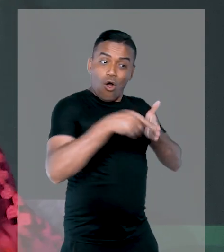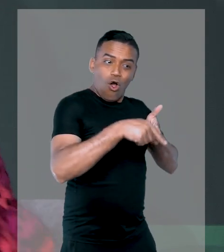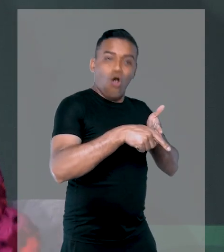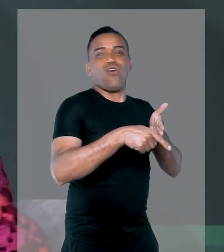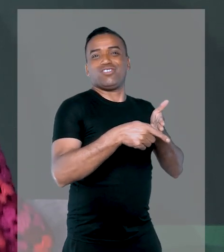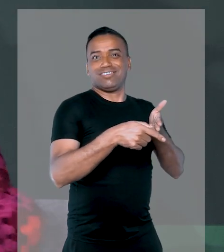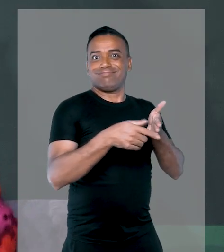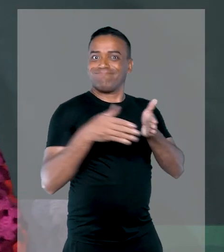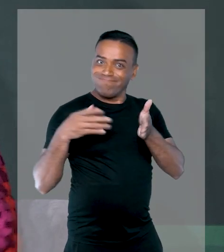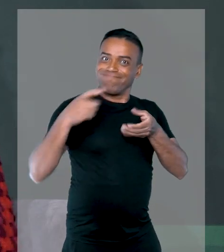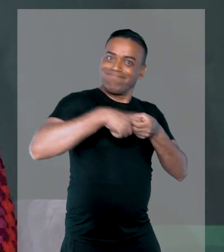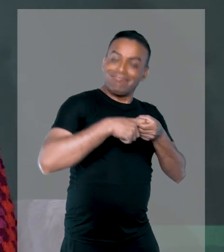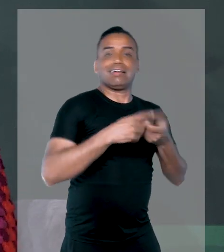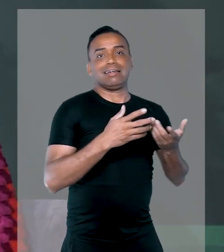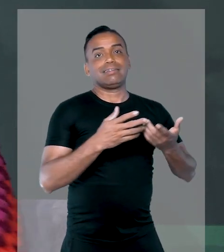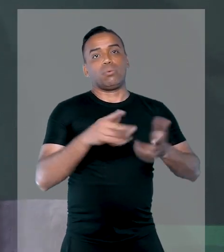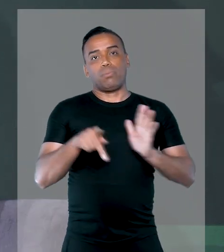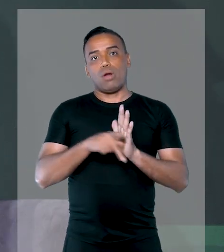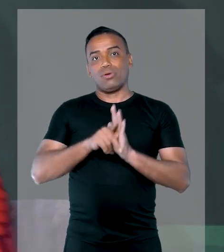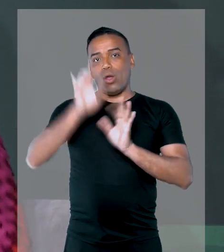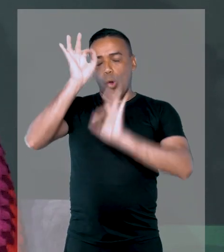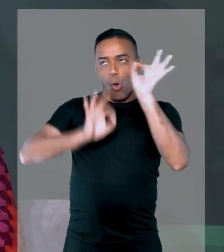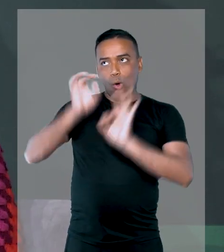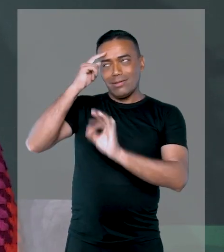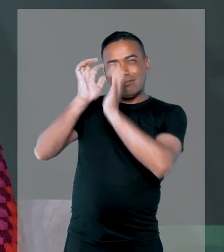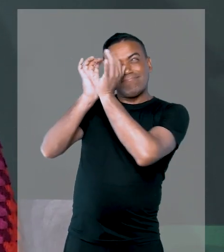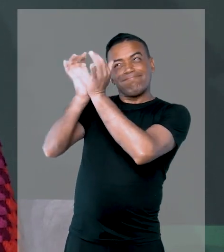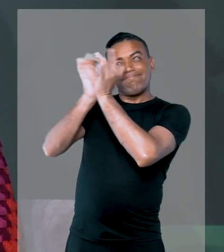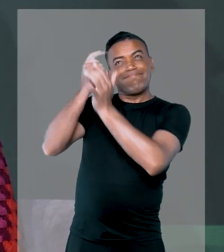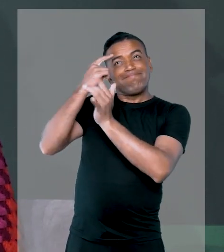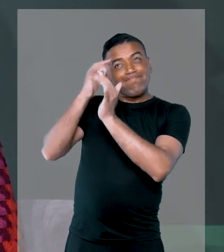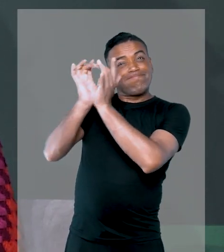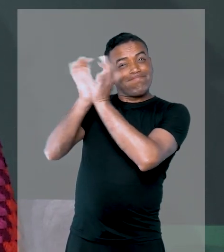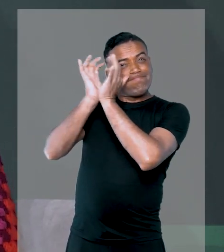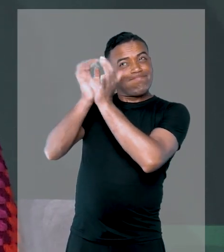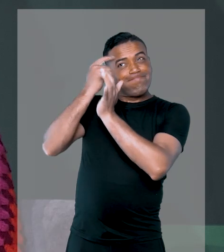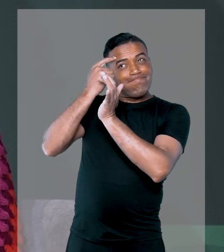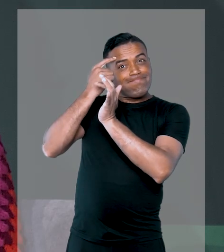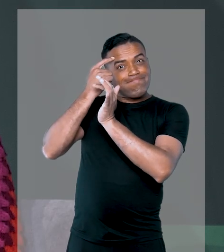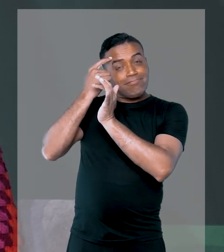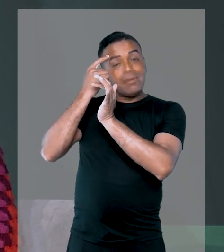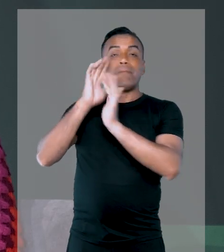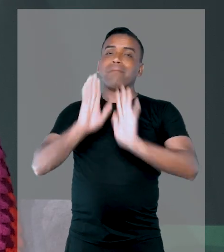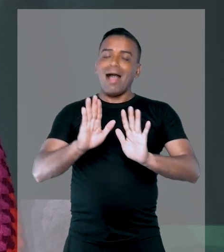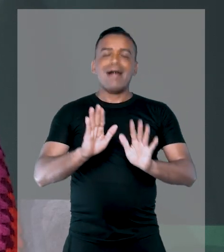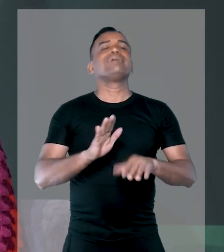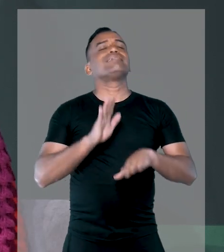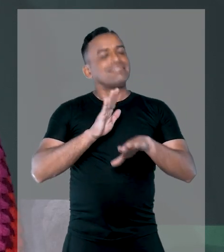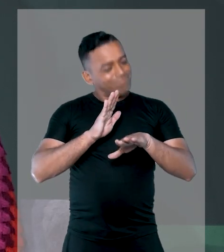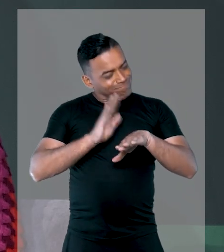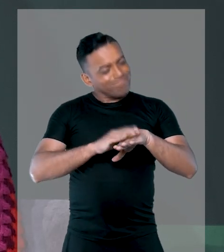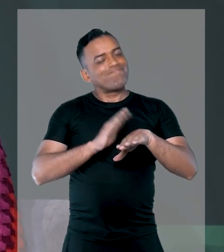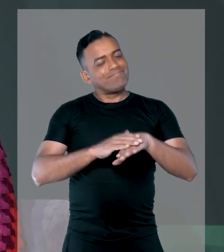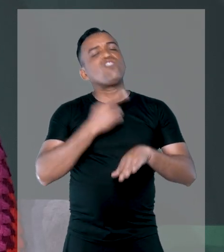no outro. Então, assim, é mais uma questão de saber me organizar Mas, sim, eu tenho muita